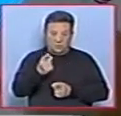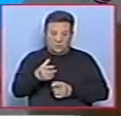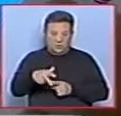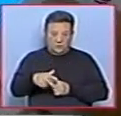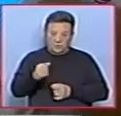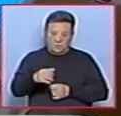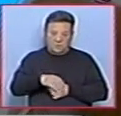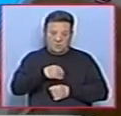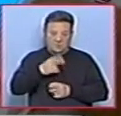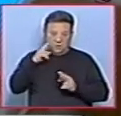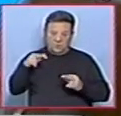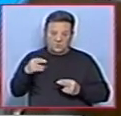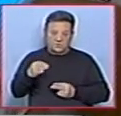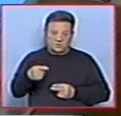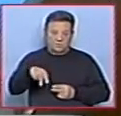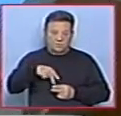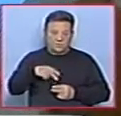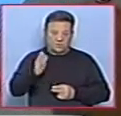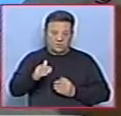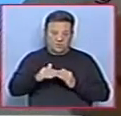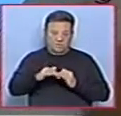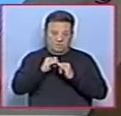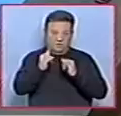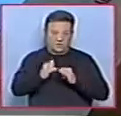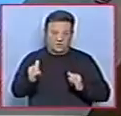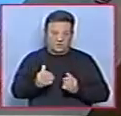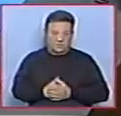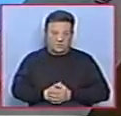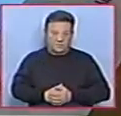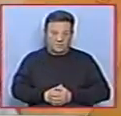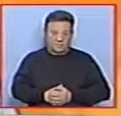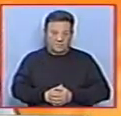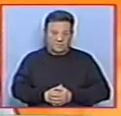instrumento médico reconhecido e premiado ao nível internacional.